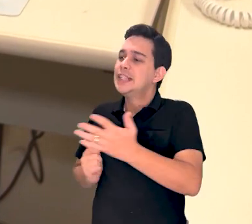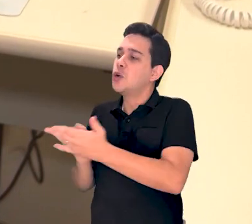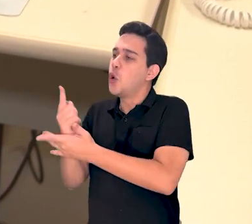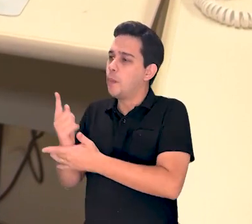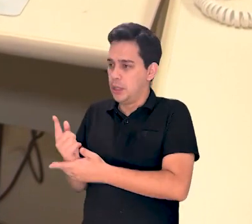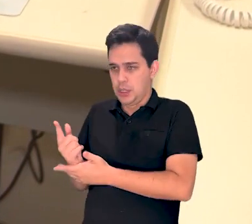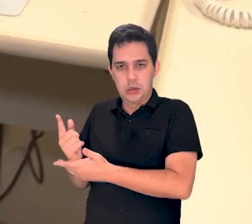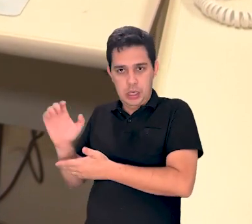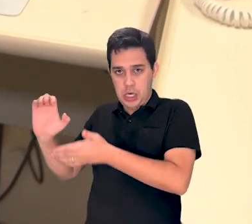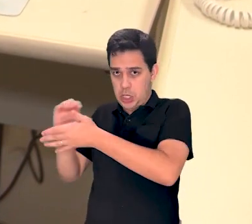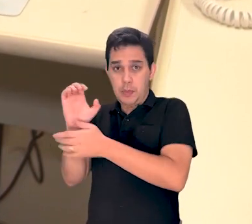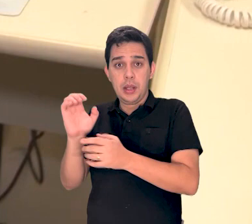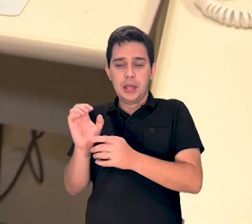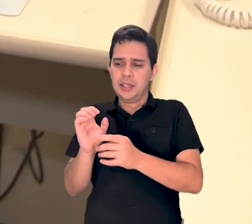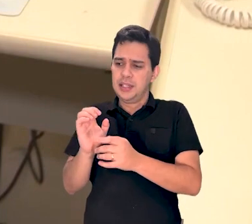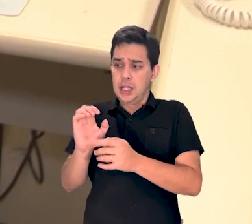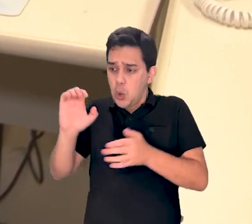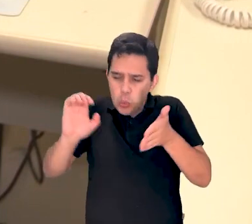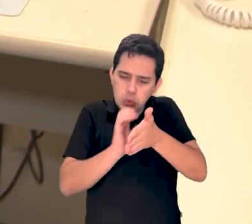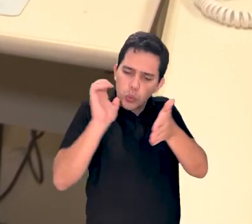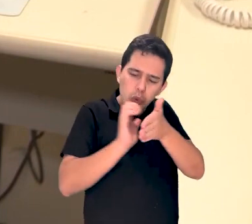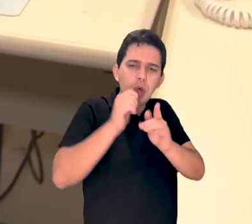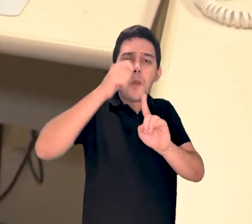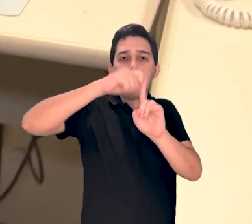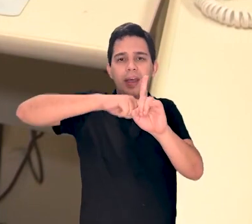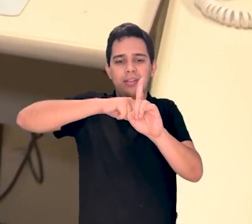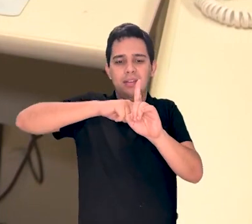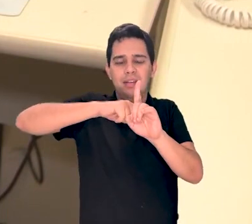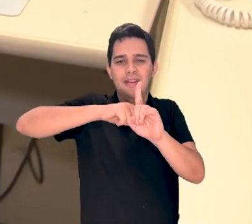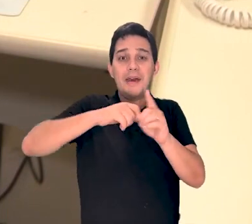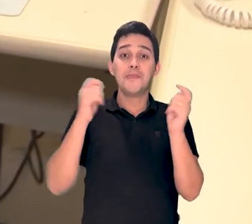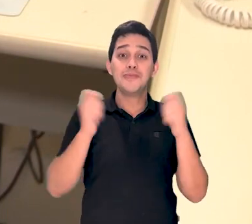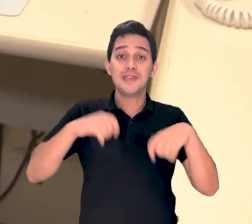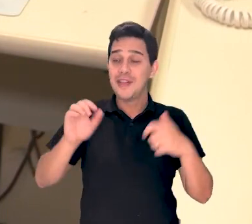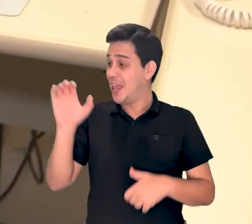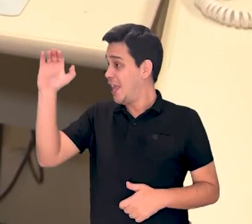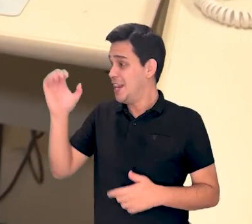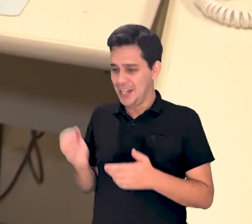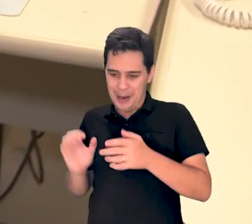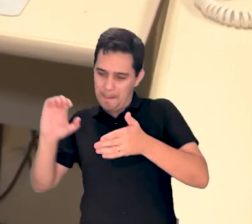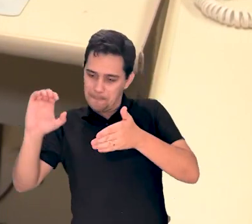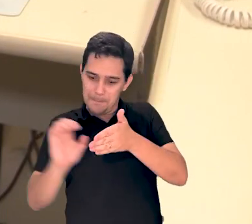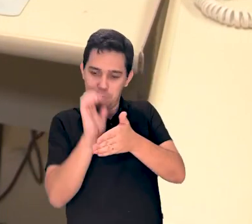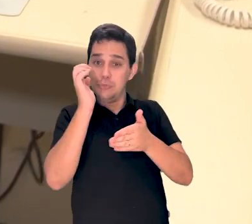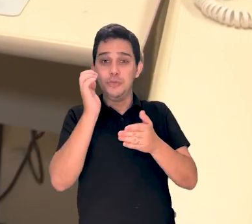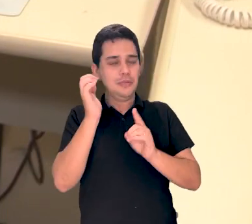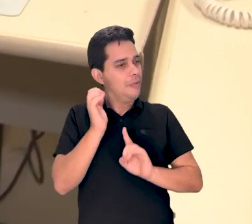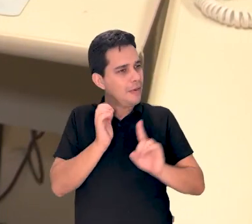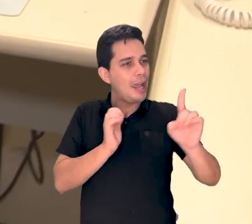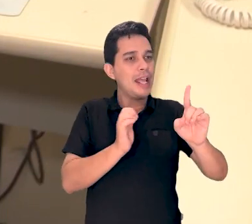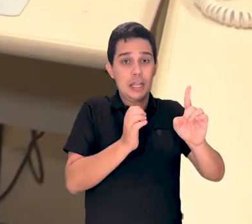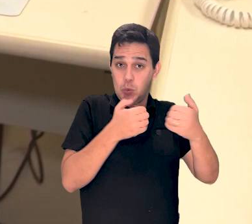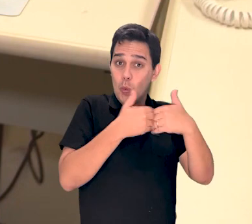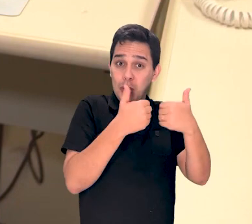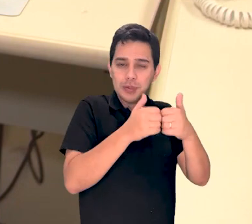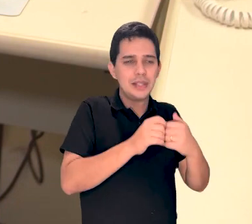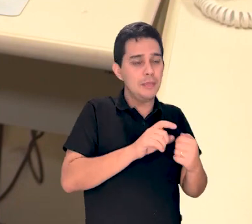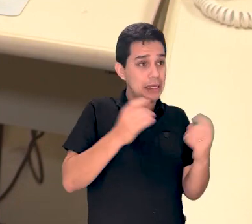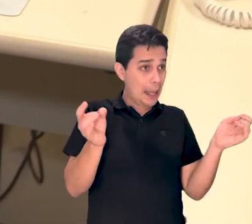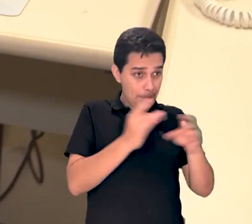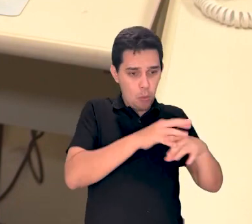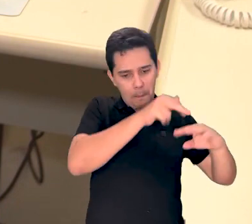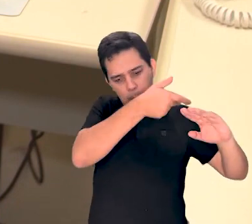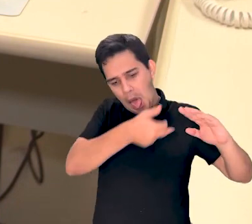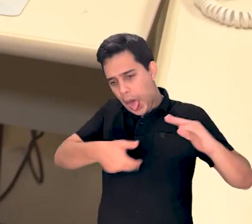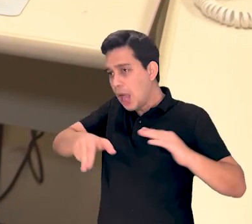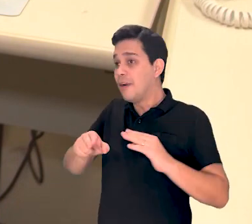você possa e do ônibus para o metrô do metrô para a barra com um mesmo cartão quer dizer